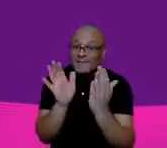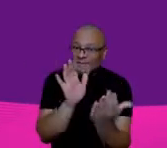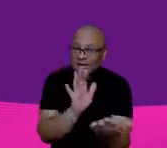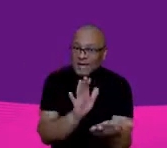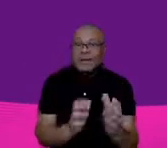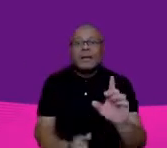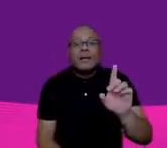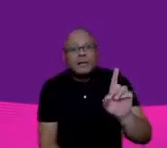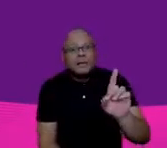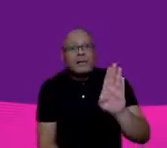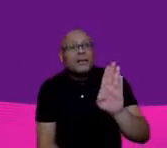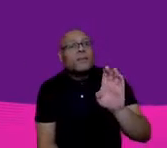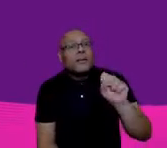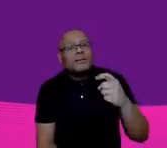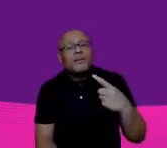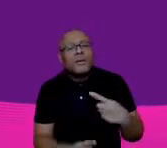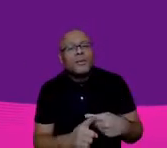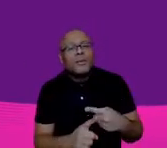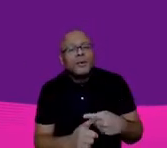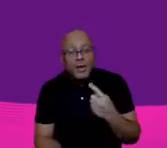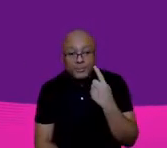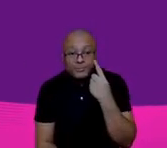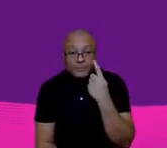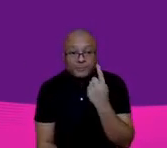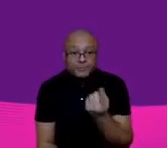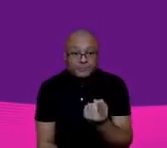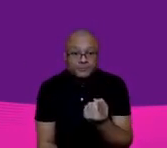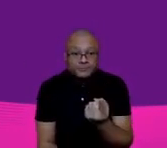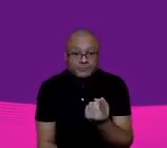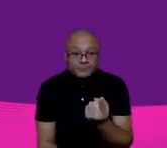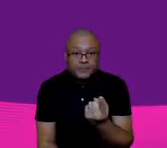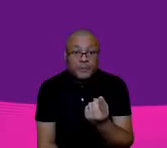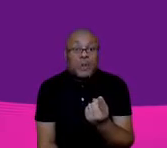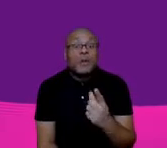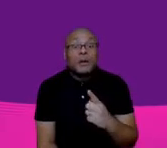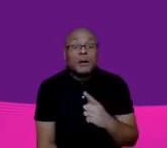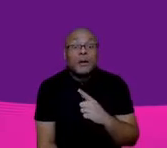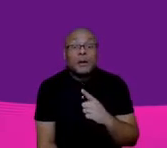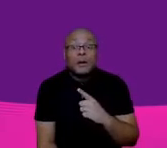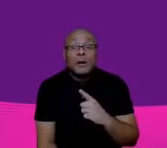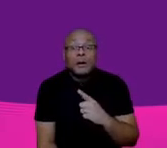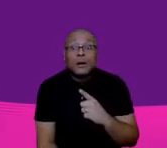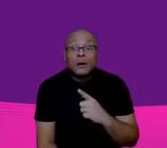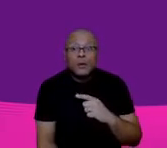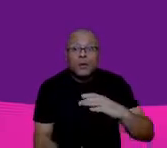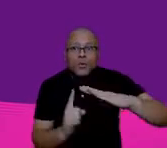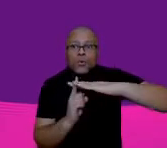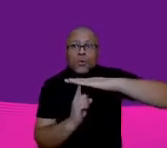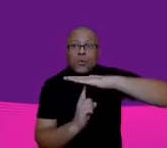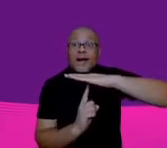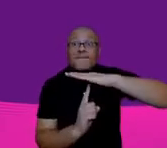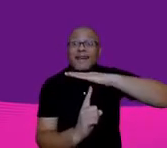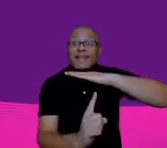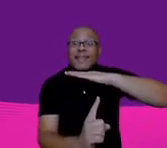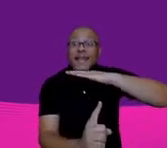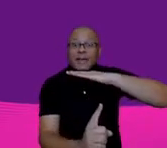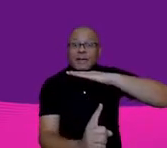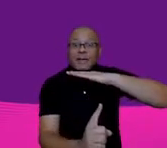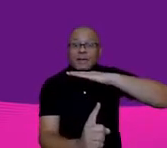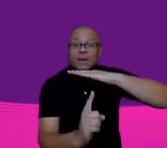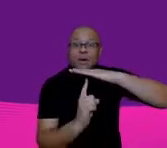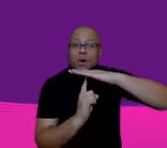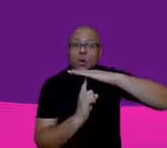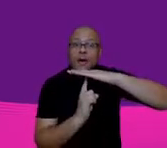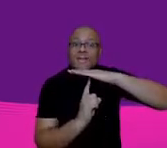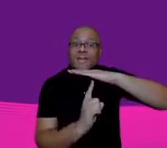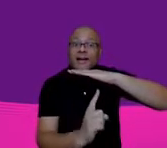quê. Vejam, gente, aqui eu coloco um avatar, né, para mexer, talvez alguém aqui ou bastante